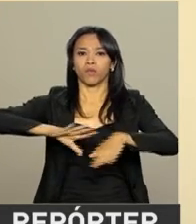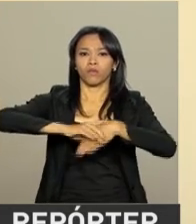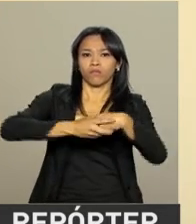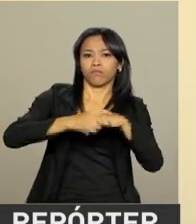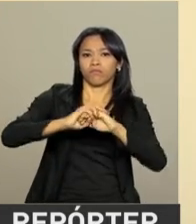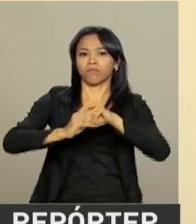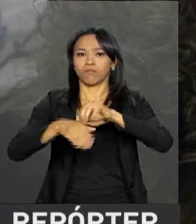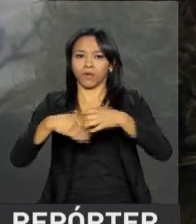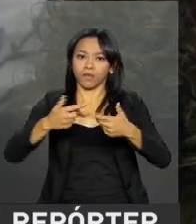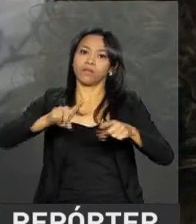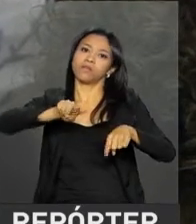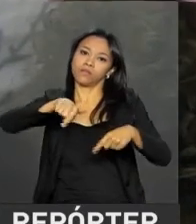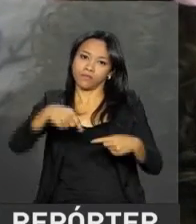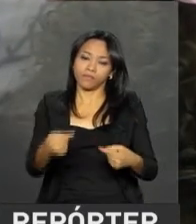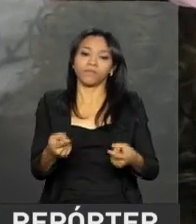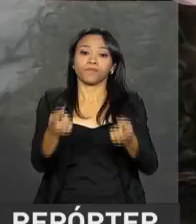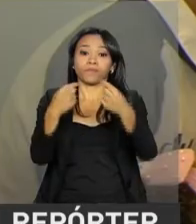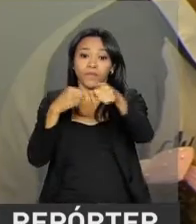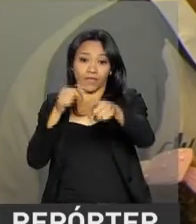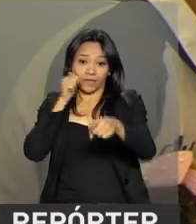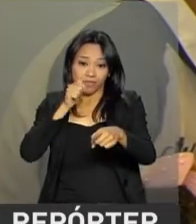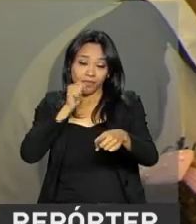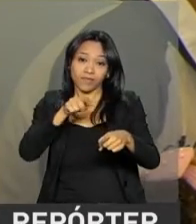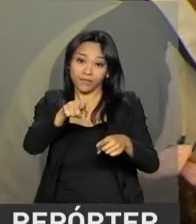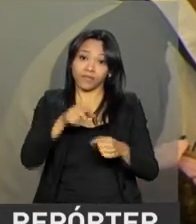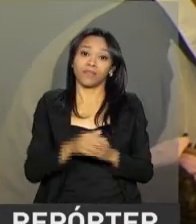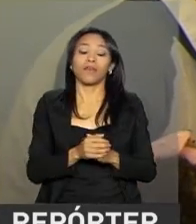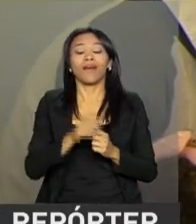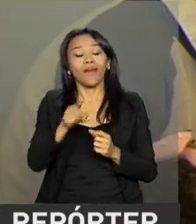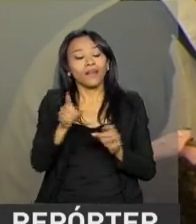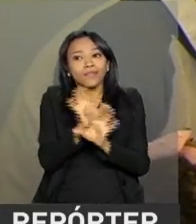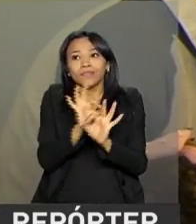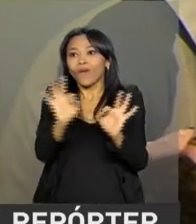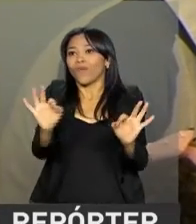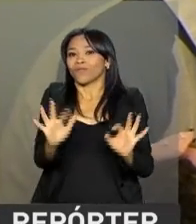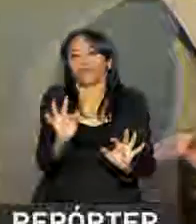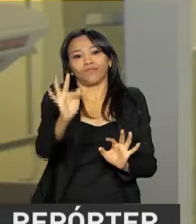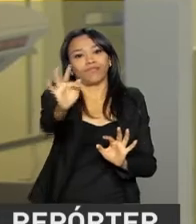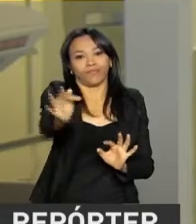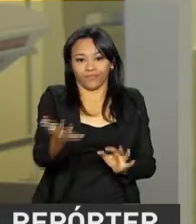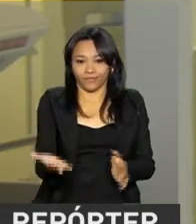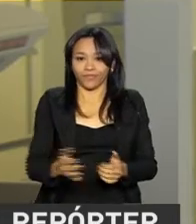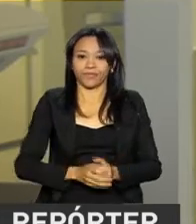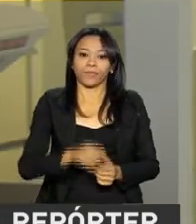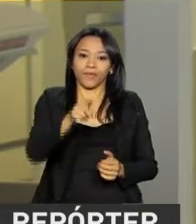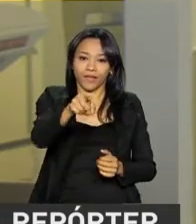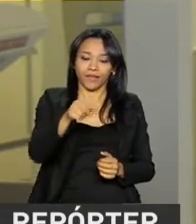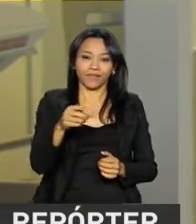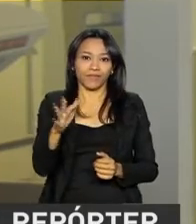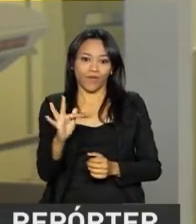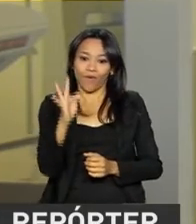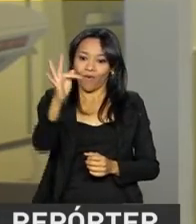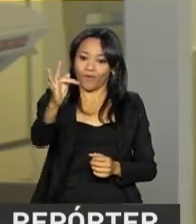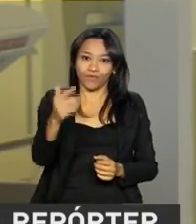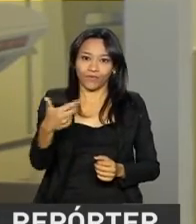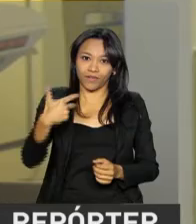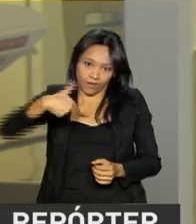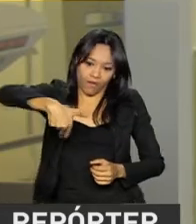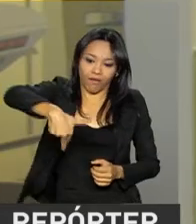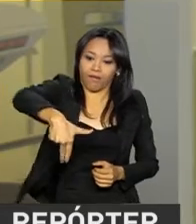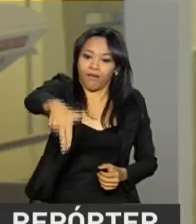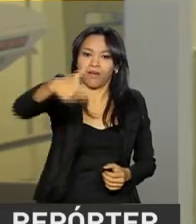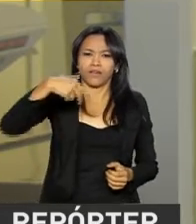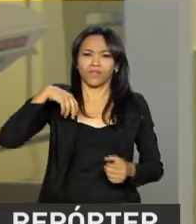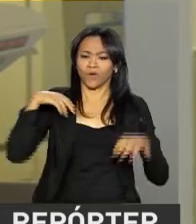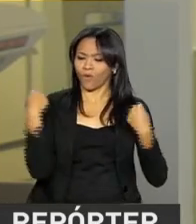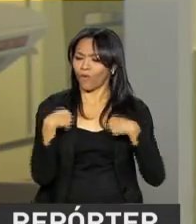tratamento cirúrgico. Para a pequena Eloá, as expectativas são as melhores possíveis. A expectativa é que ela ande,